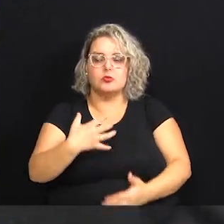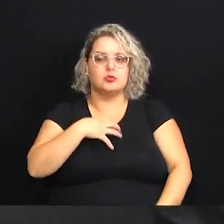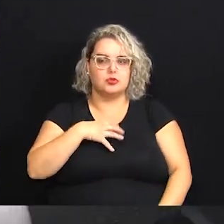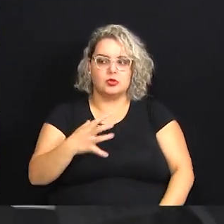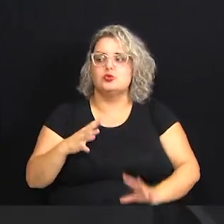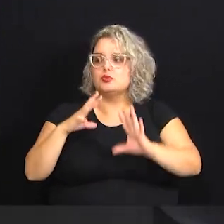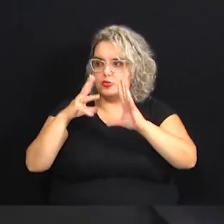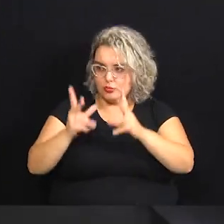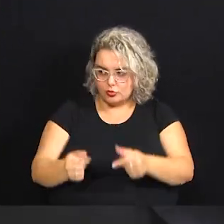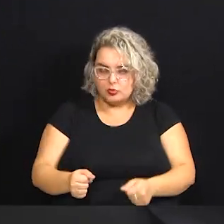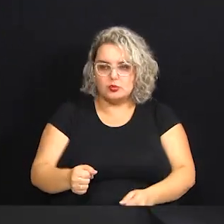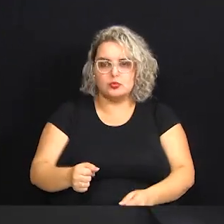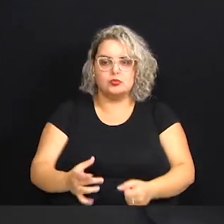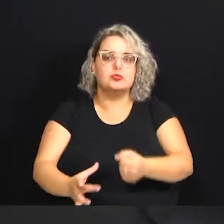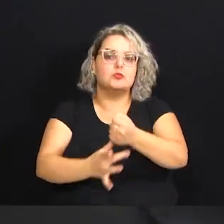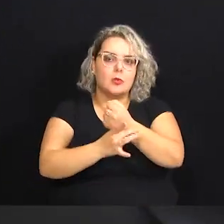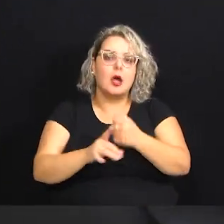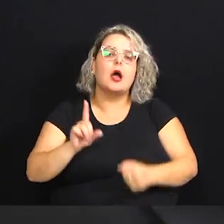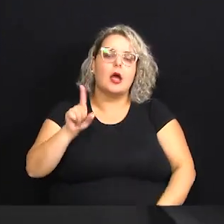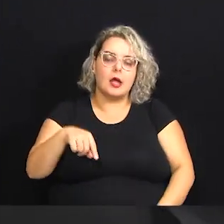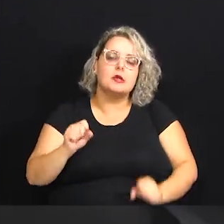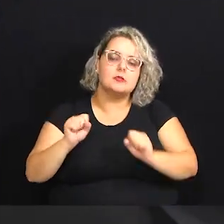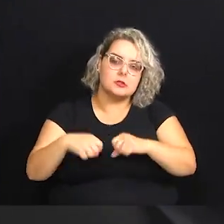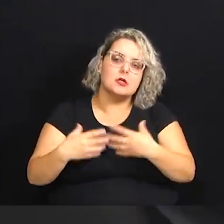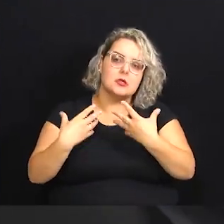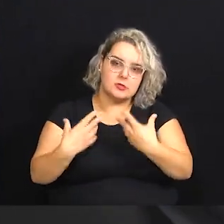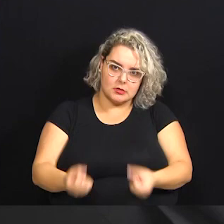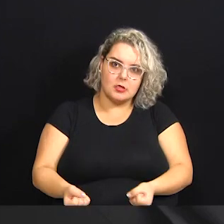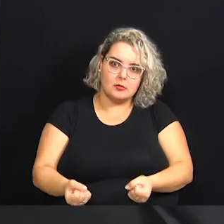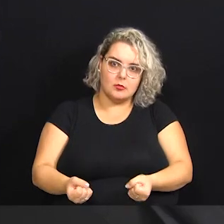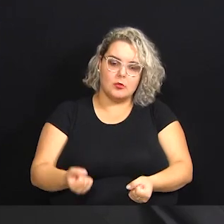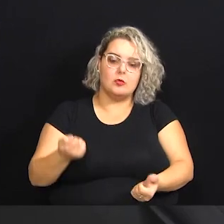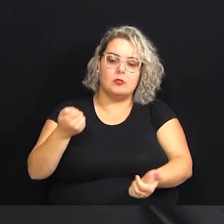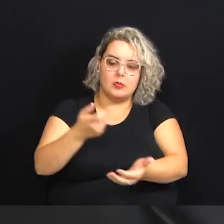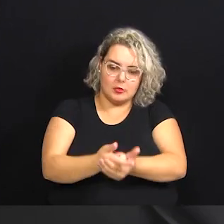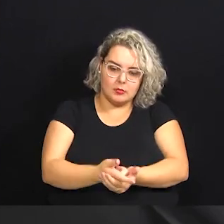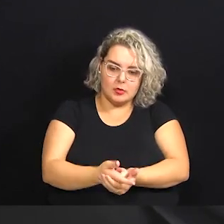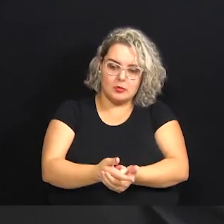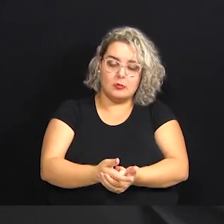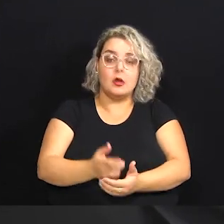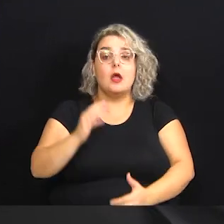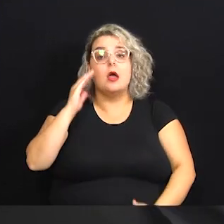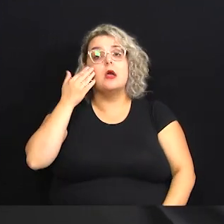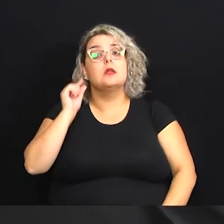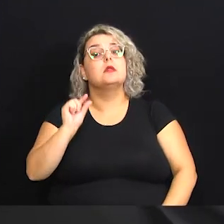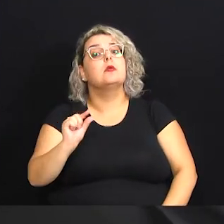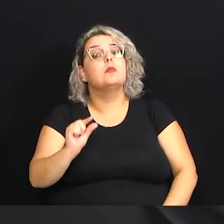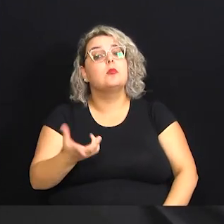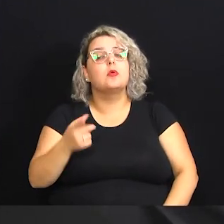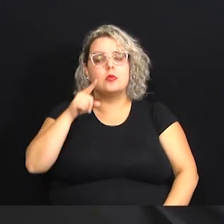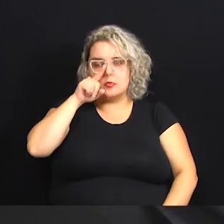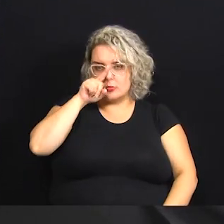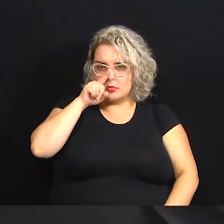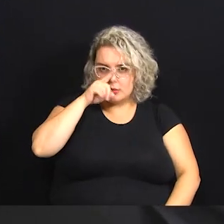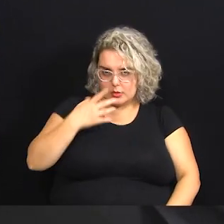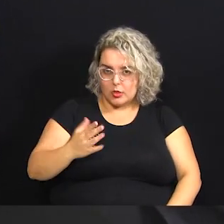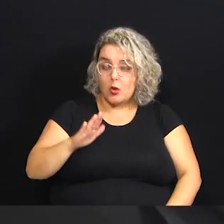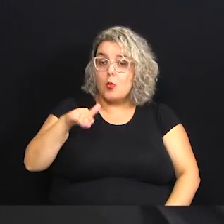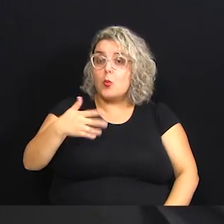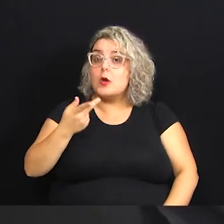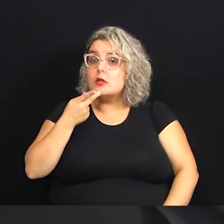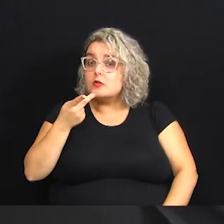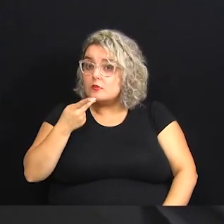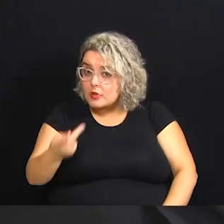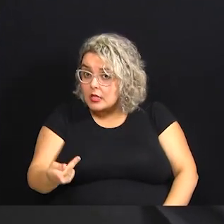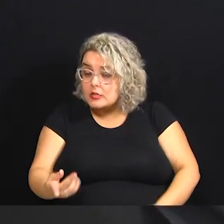condições gerais do seguro, aí sim eu recebo a indenização. Então, isso é entender um pouco a questão de risco. Quando a